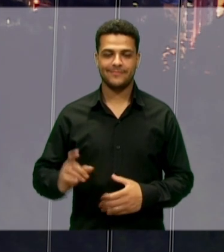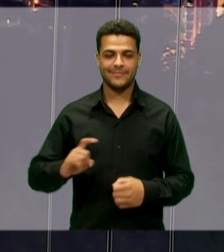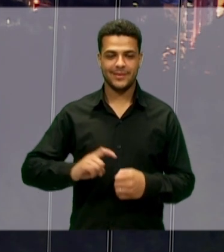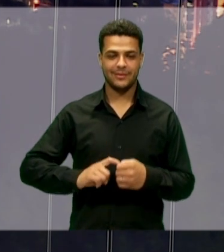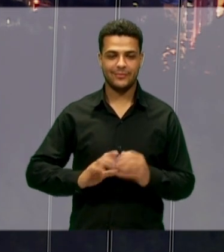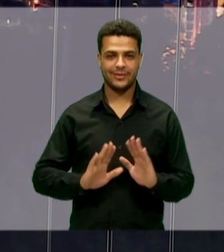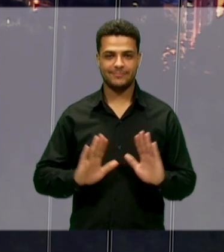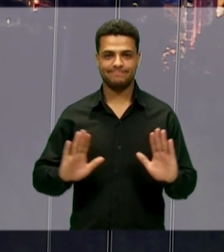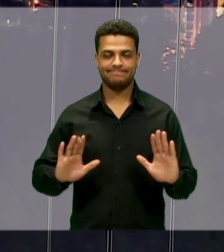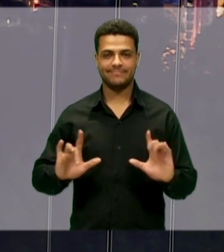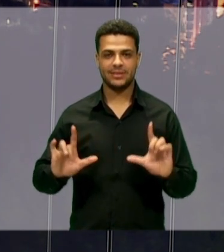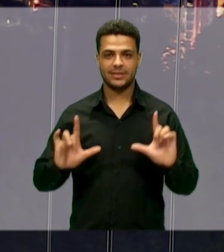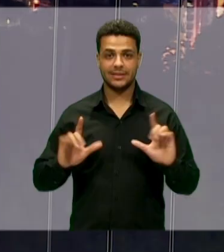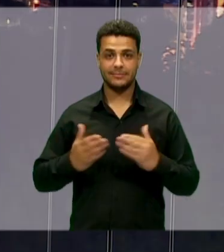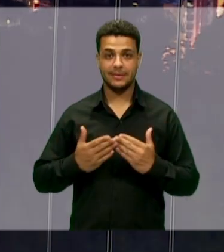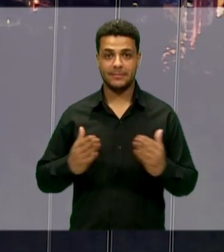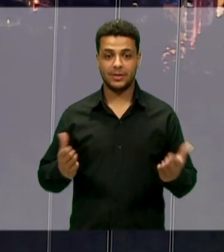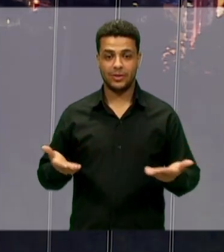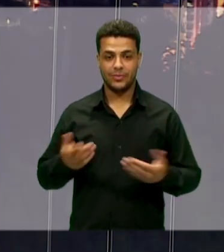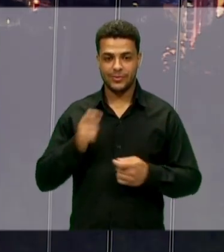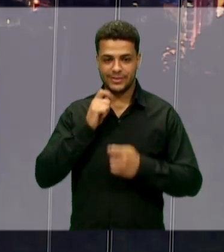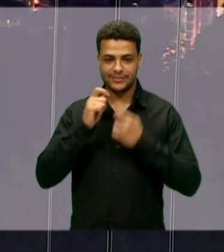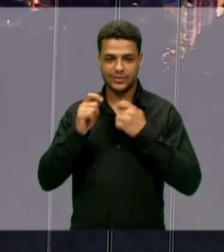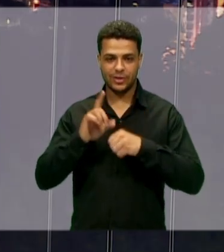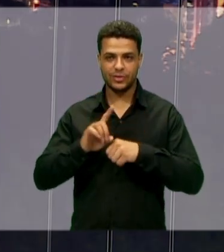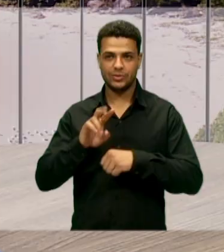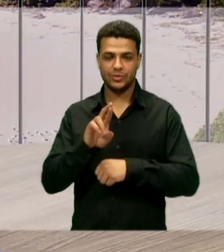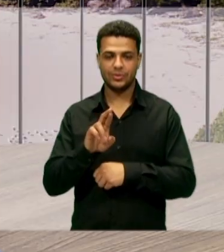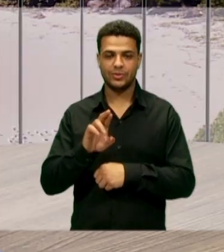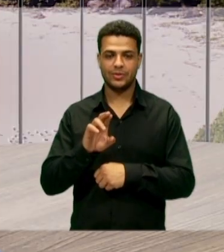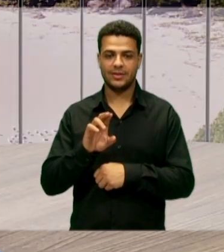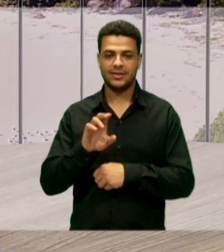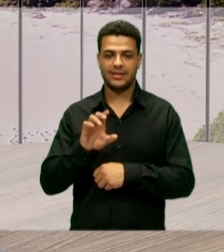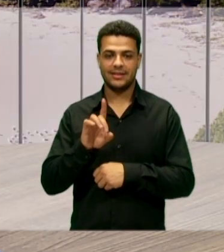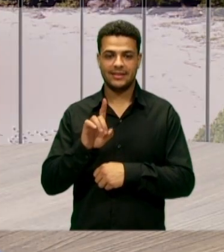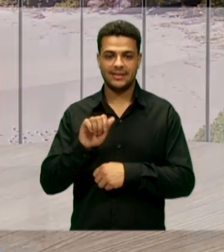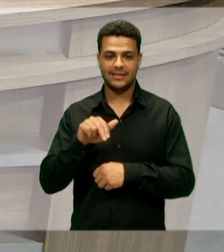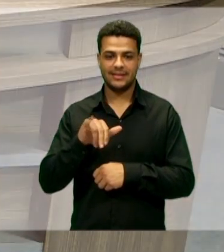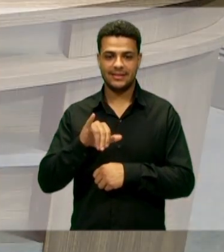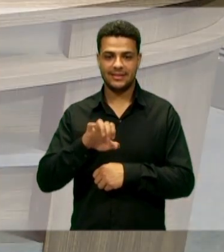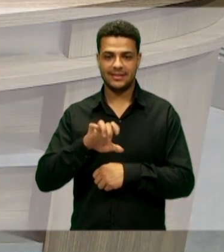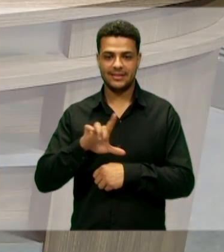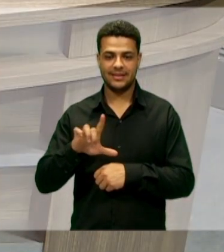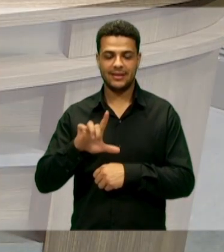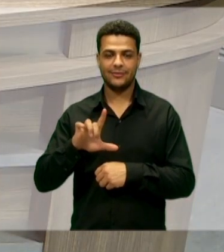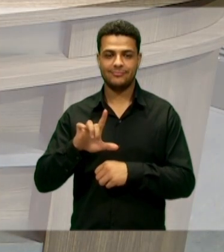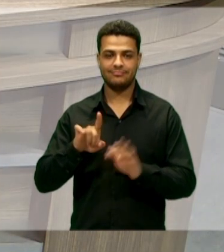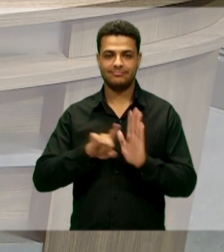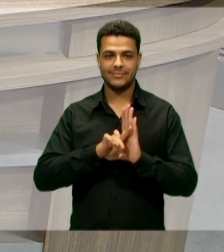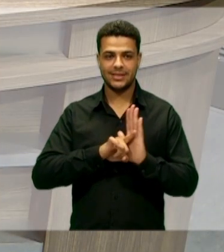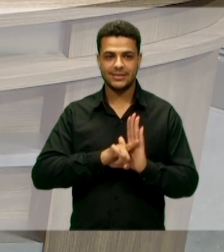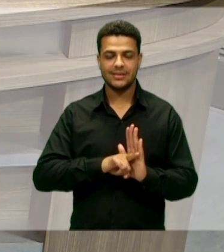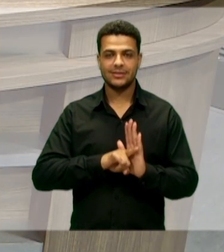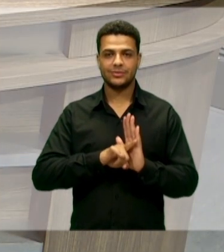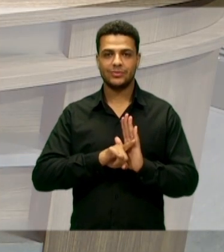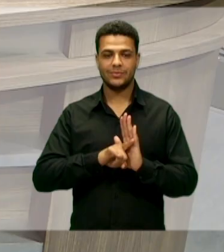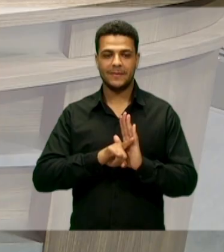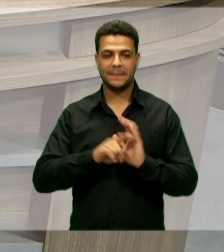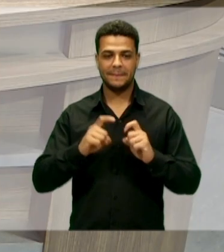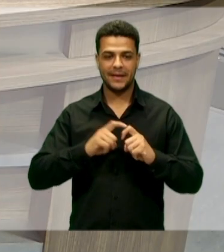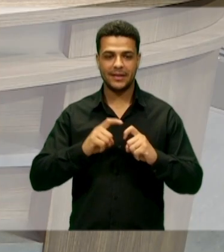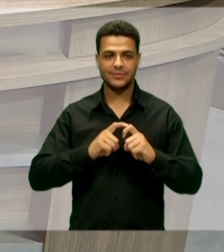Voltamos aqui no Câmara Aberta, que hoje entrevista o Dr. Daniel Ogata, pesquisador, médico,